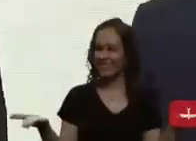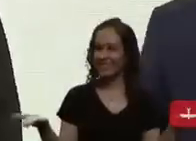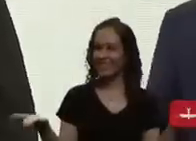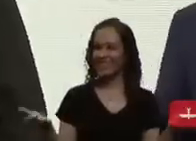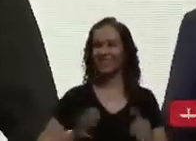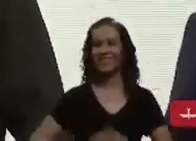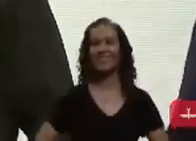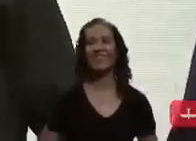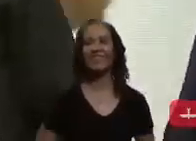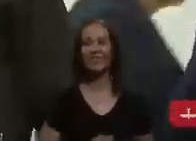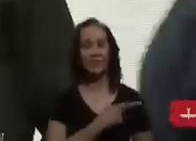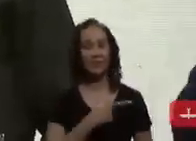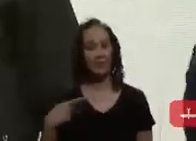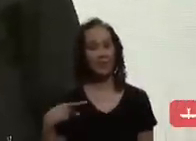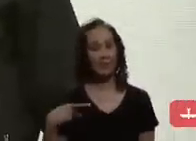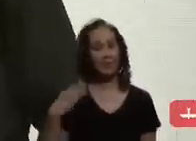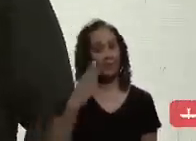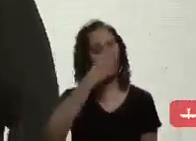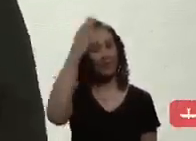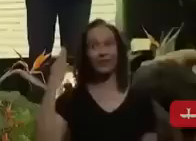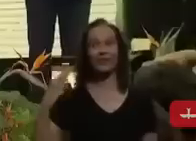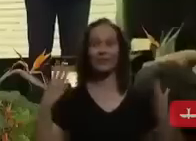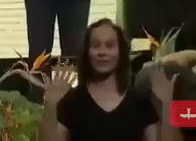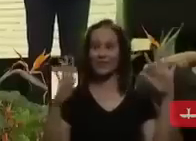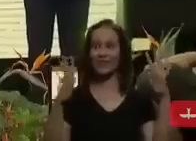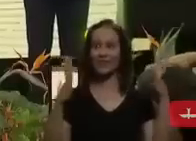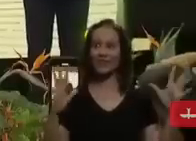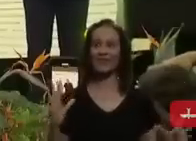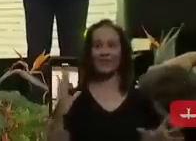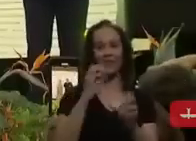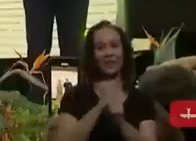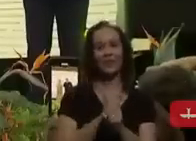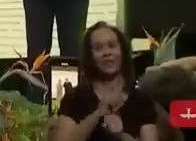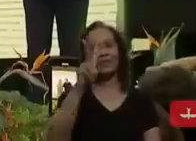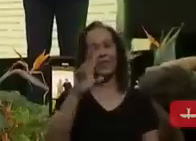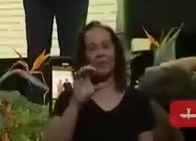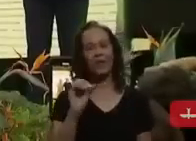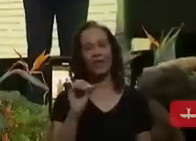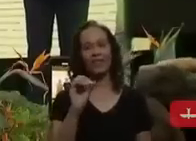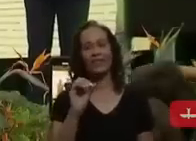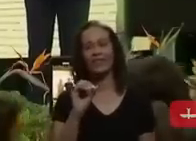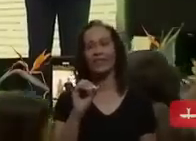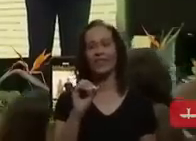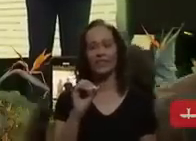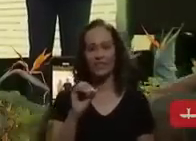Prezado pastor Valadão, parabéns pelos 50 anos de idade.